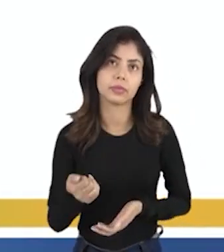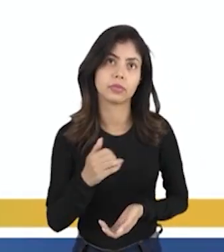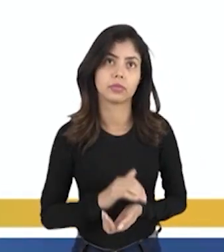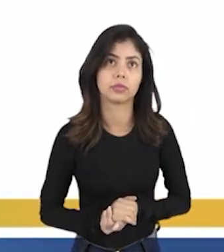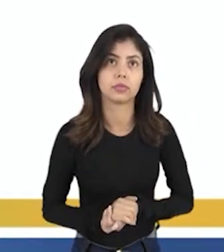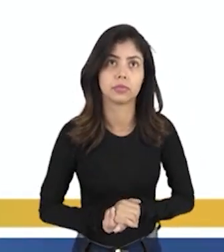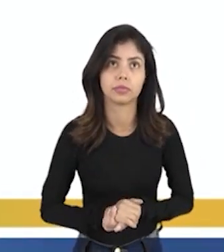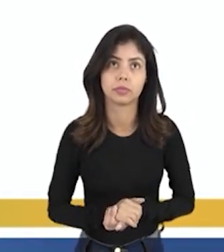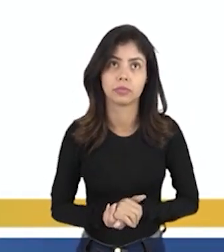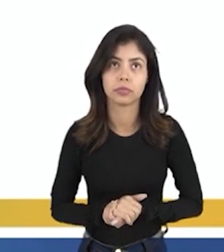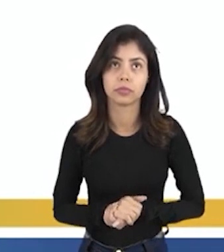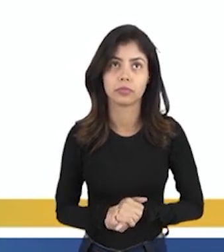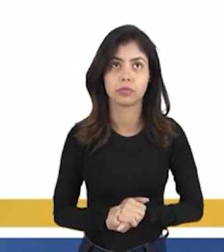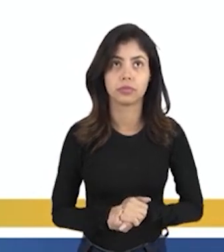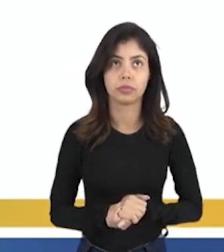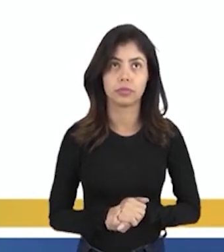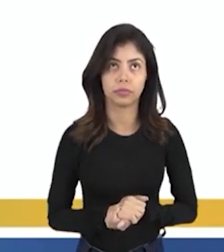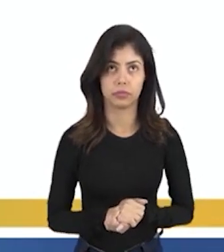adequada.